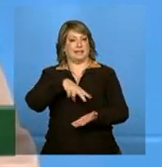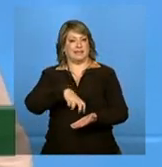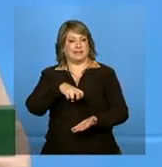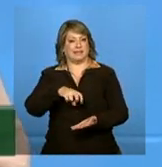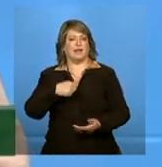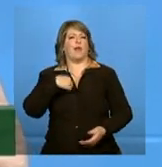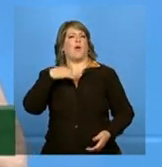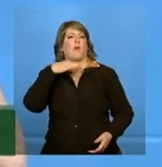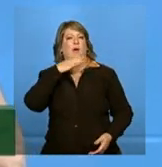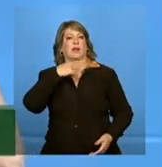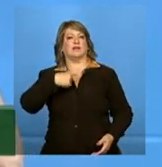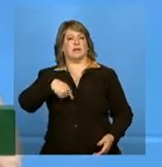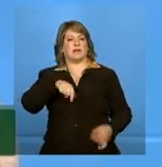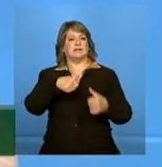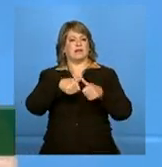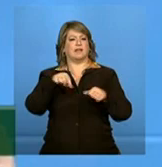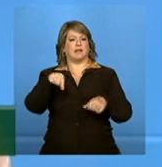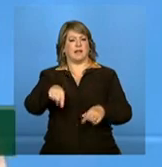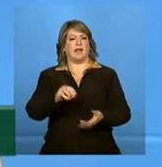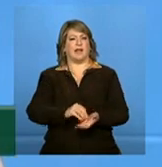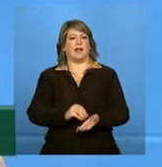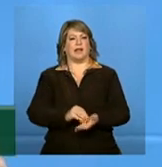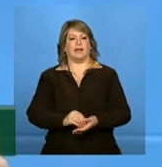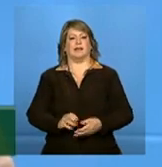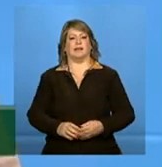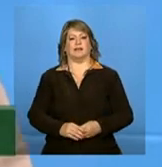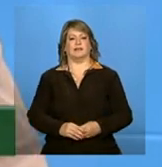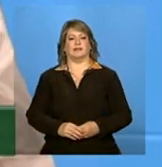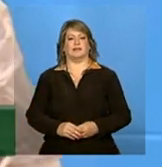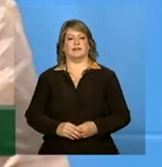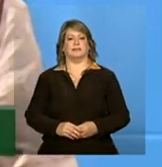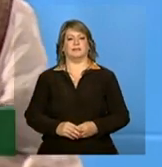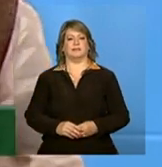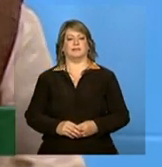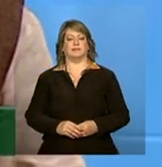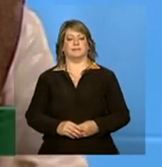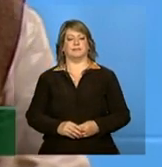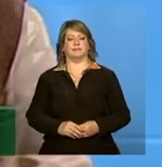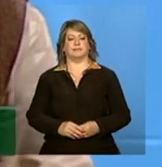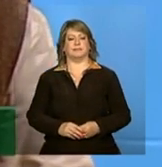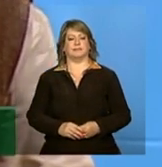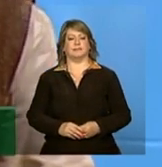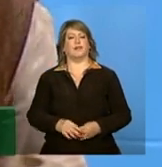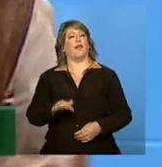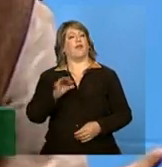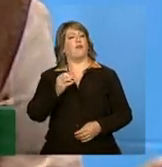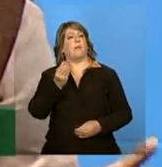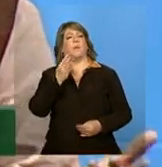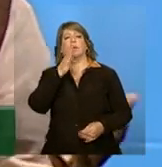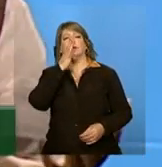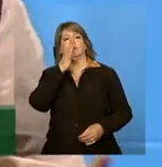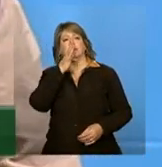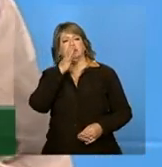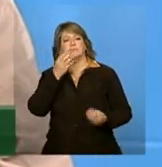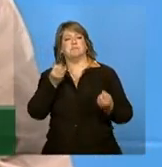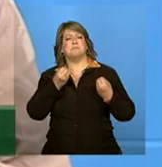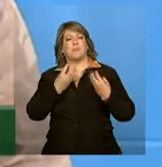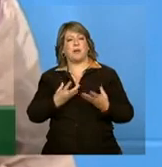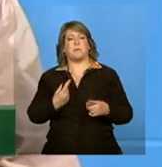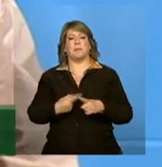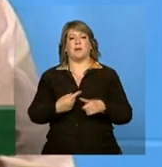Eu acho que elas estão ali ainda. And they were so straight, they stopped me and asked, e foi tão interessante, será